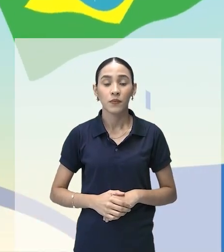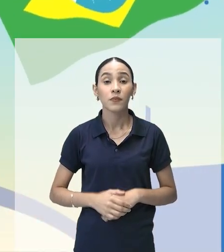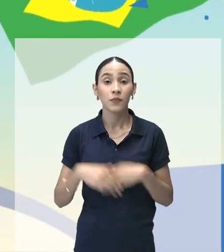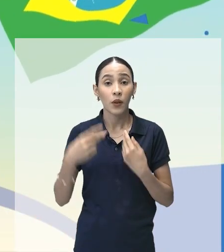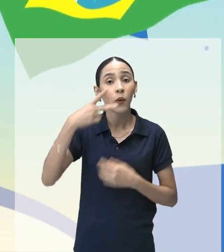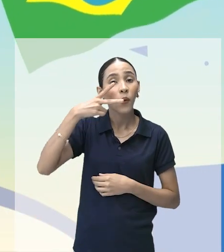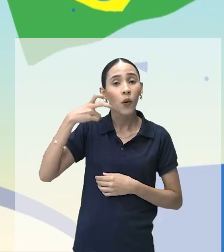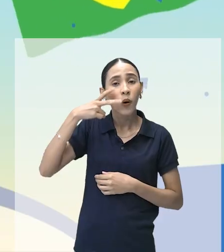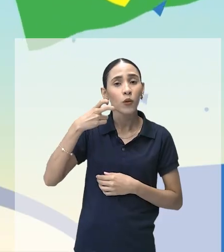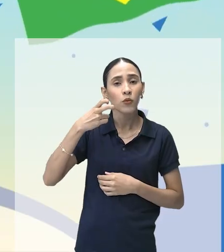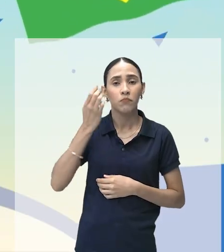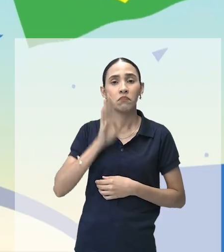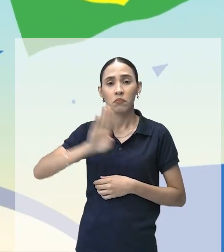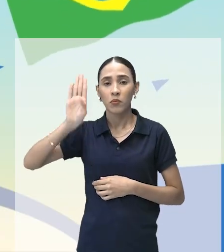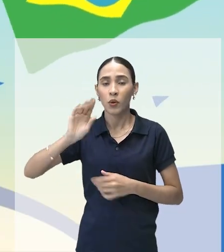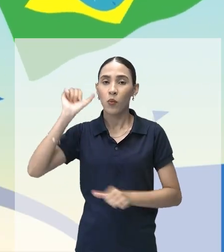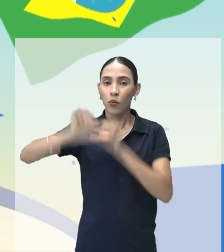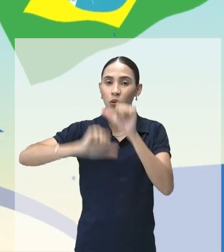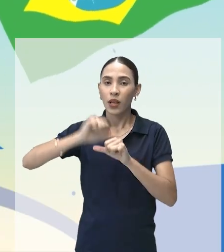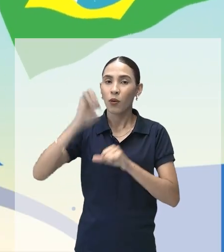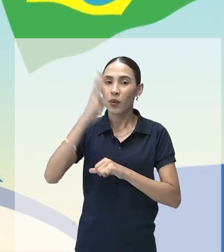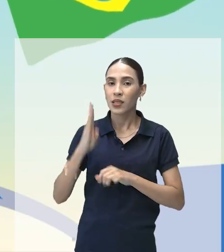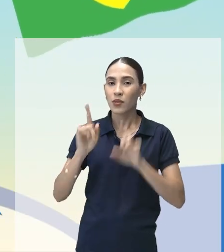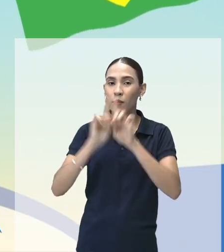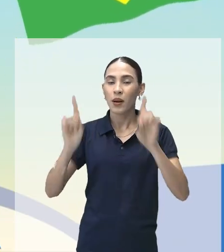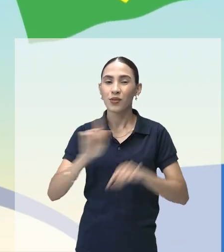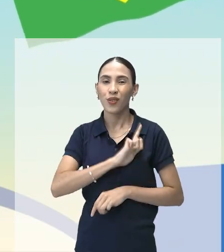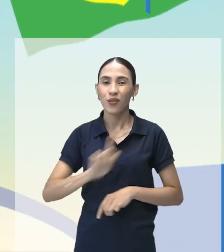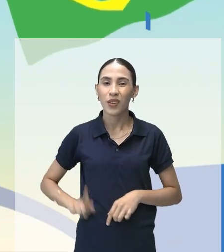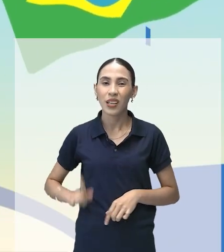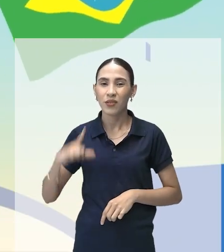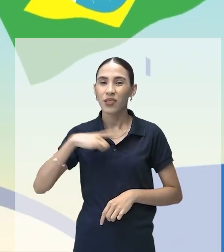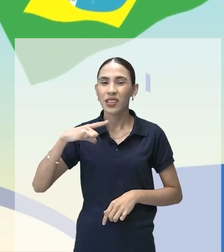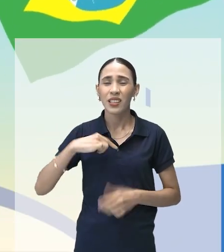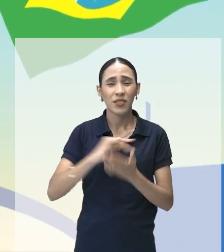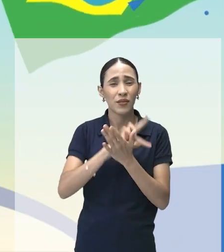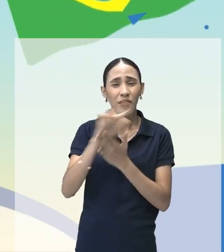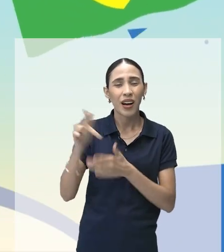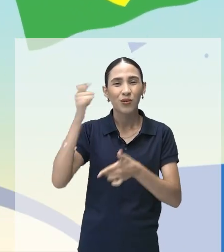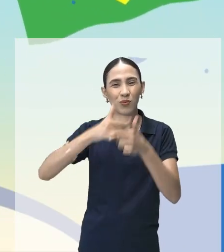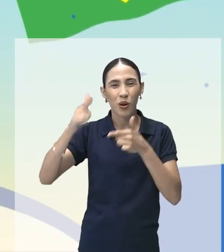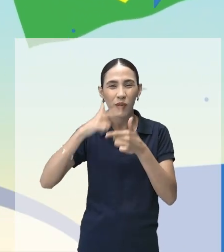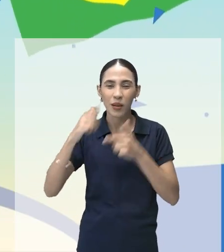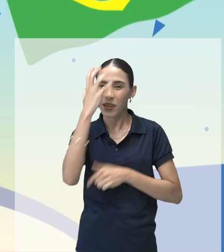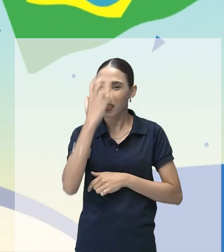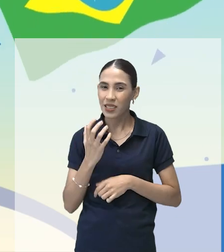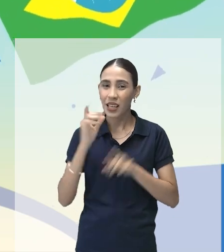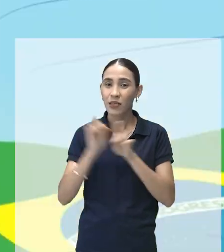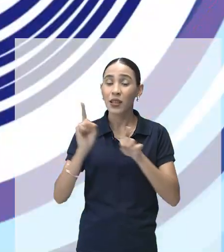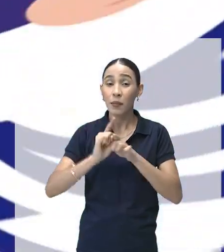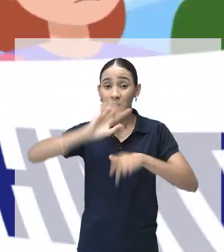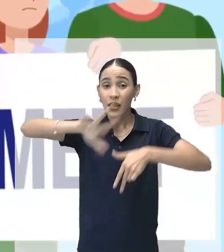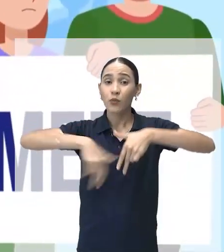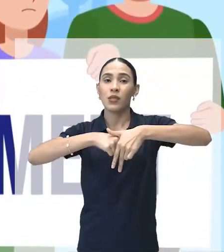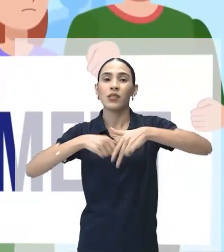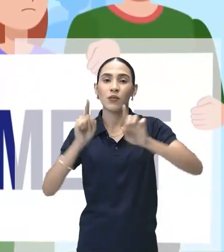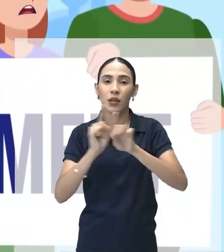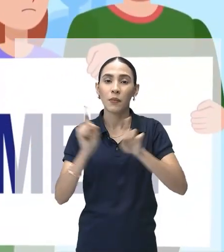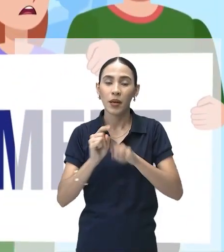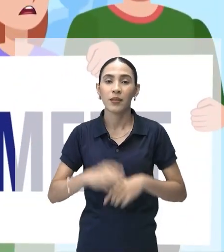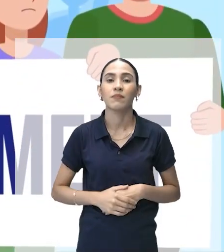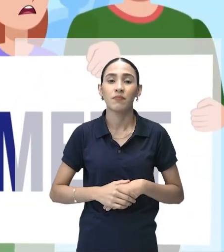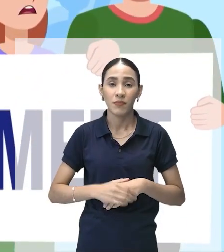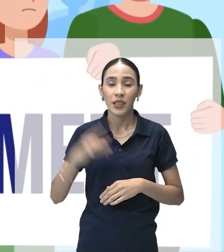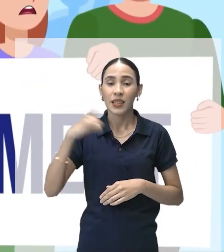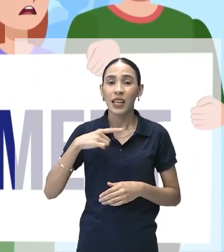Collor prometeu modernizar o Brasil, mas seu governo foi marcado por controvérsias e acusações de corrupção, culminando em